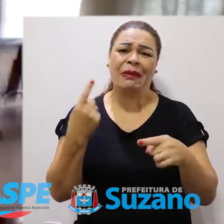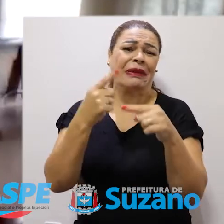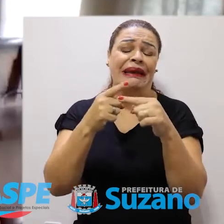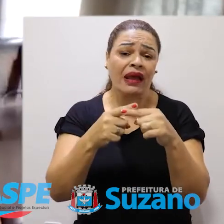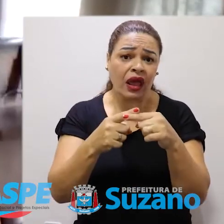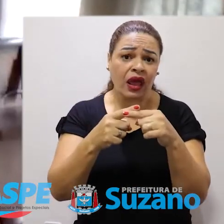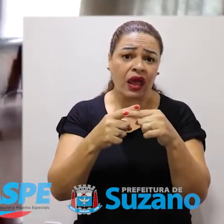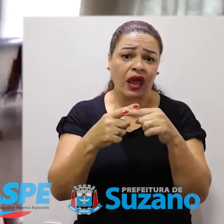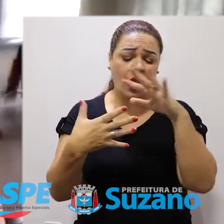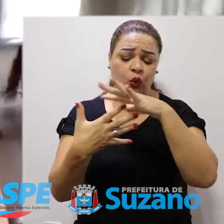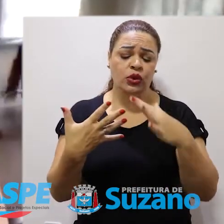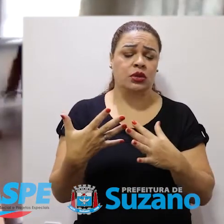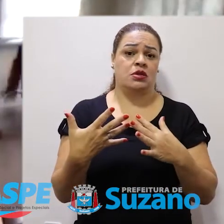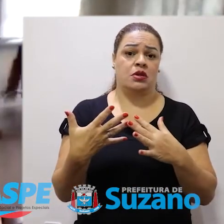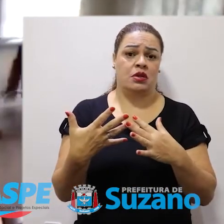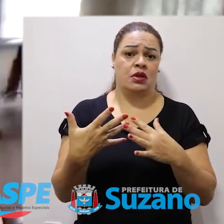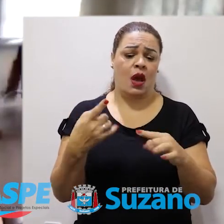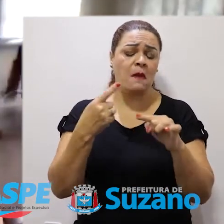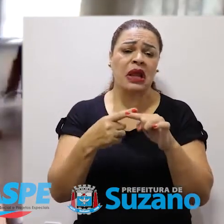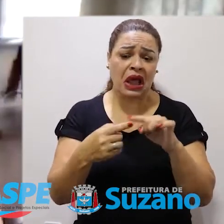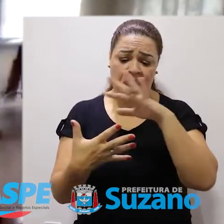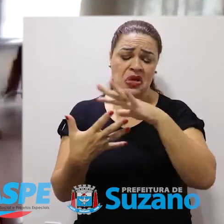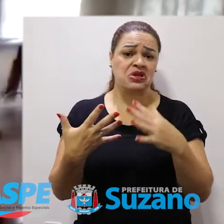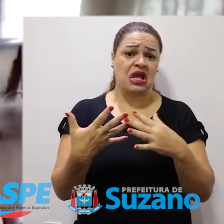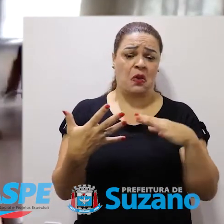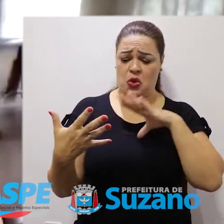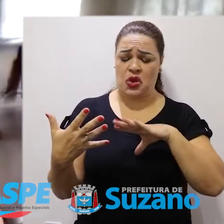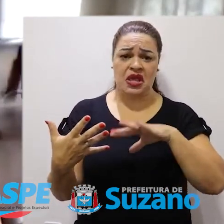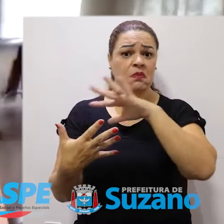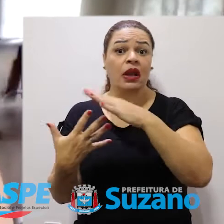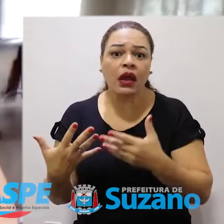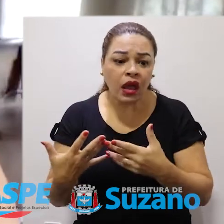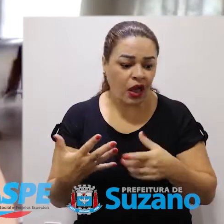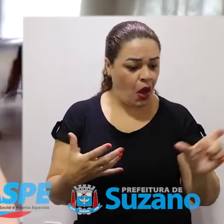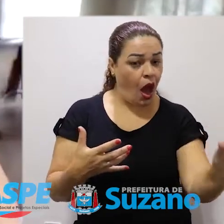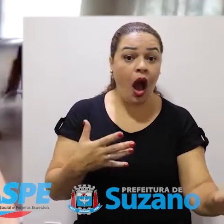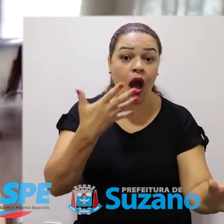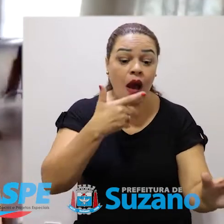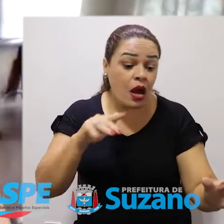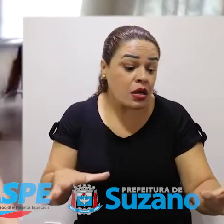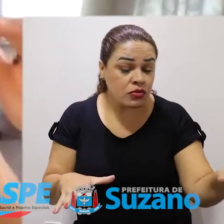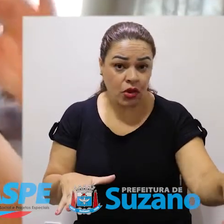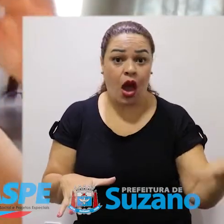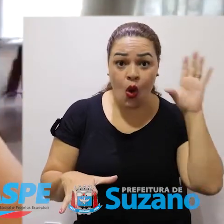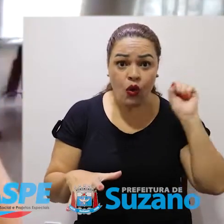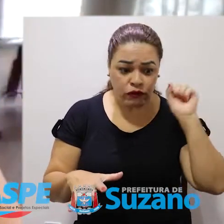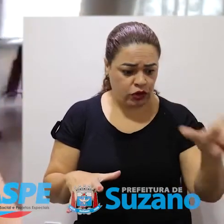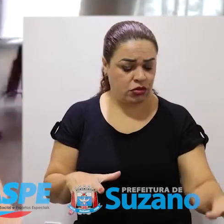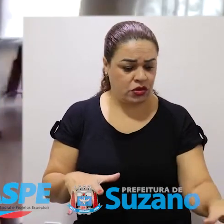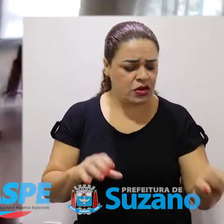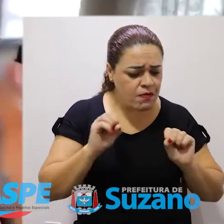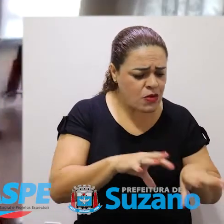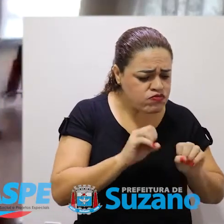sinais para quê? A língua de sinais para quê? Língua portuguesa para quê? Para criança ouvinte, né? Então, quando a gente tem